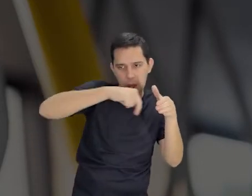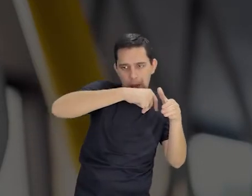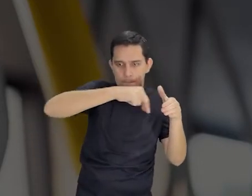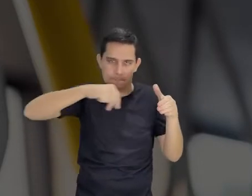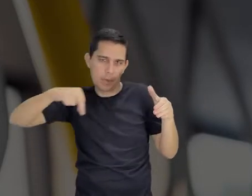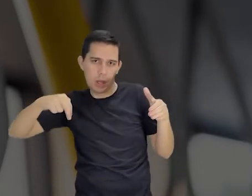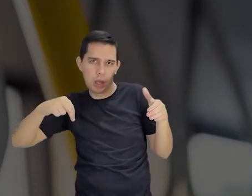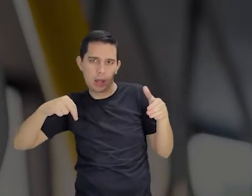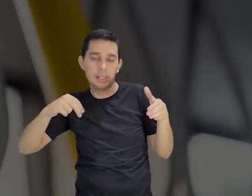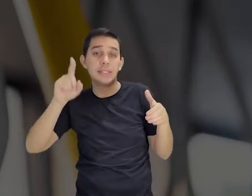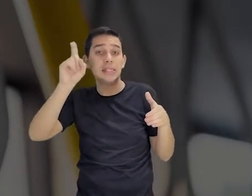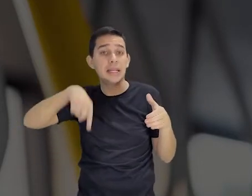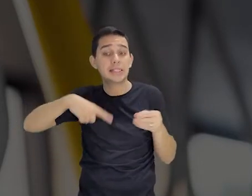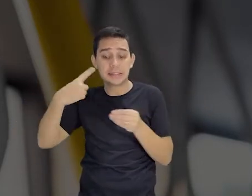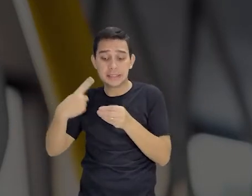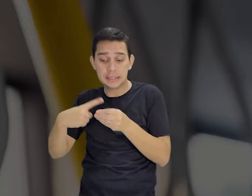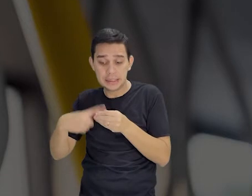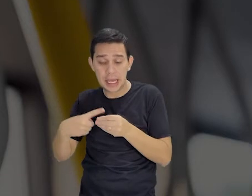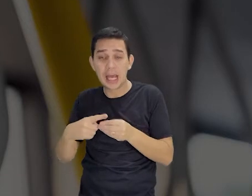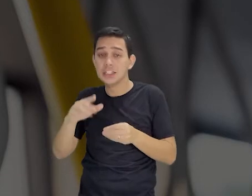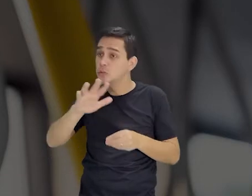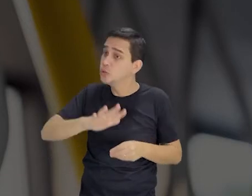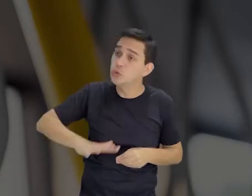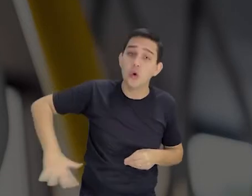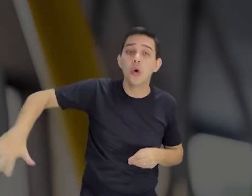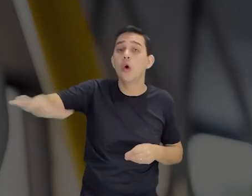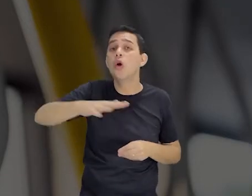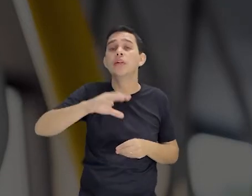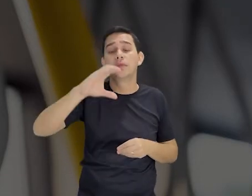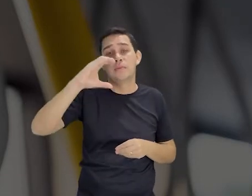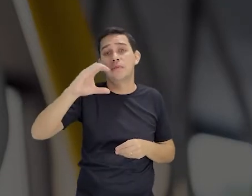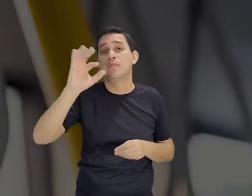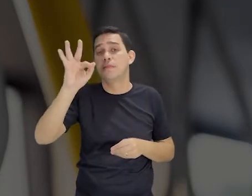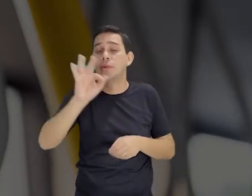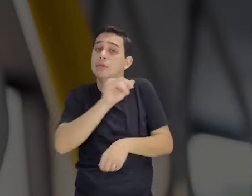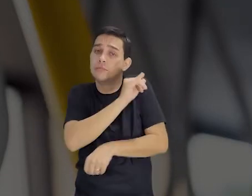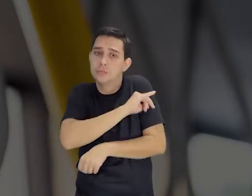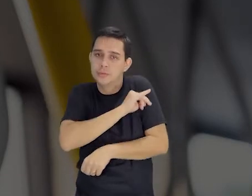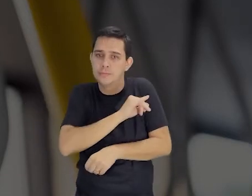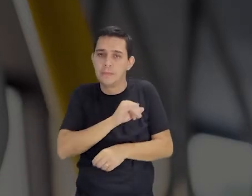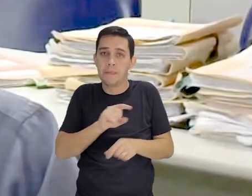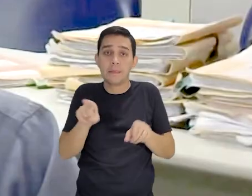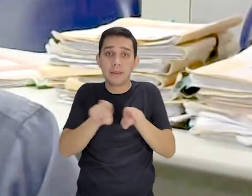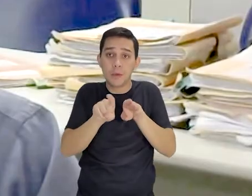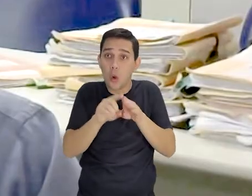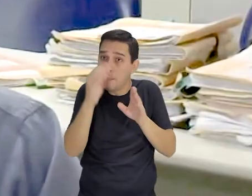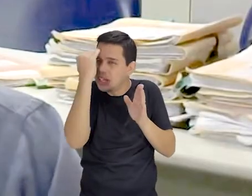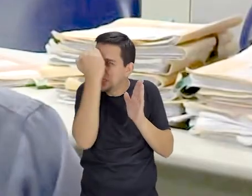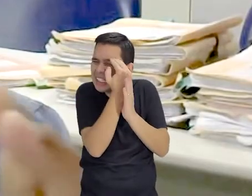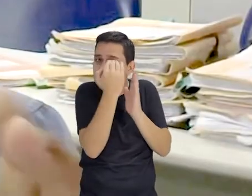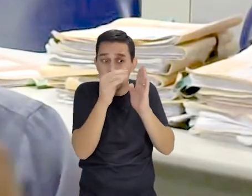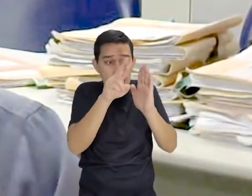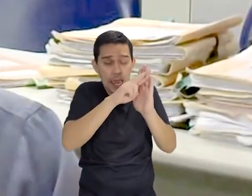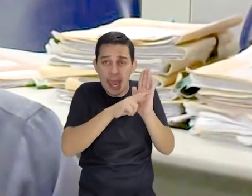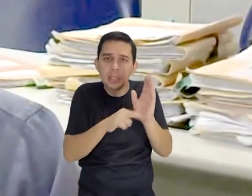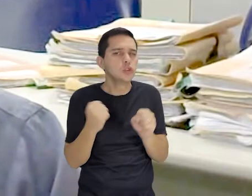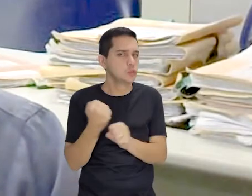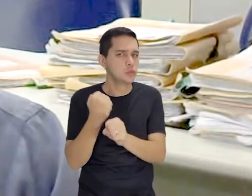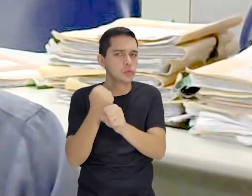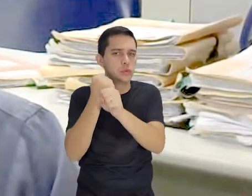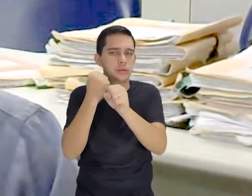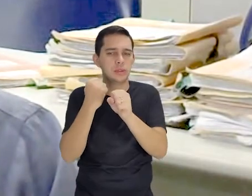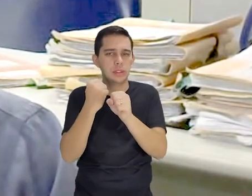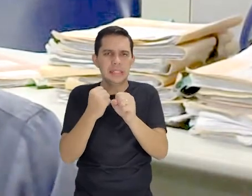nos limites da cidade, toda a cidade de Cabo Frio, com observância das normas técnicas pertinentes. E quando eu falo